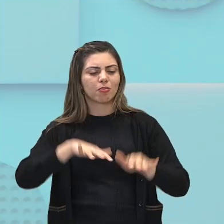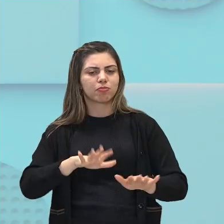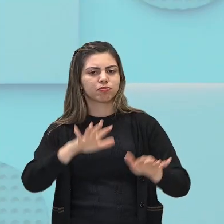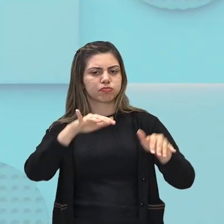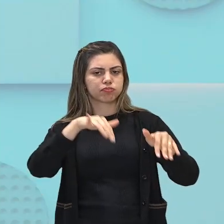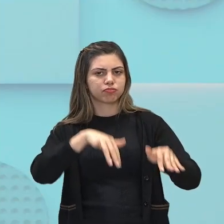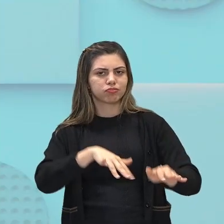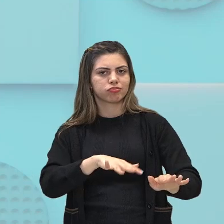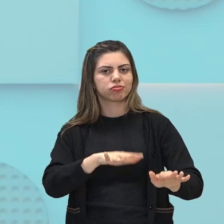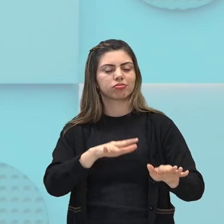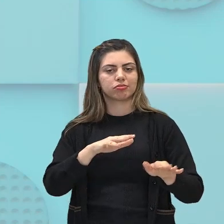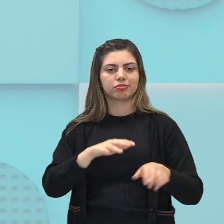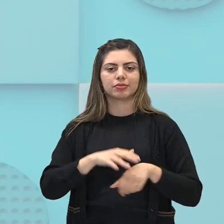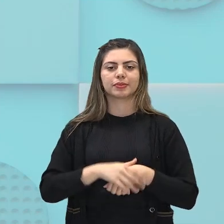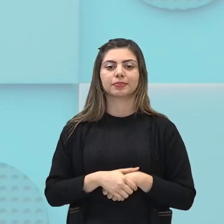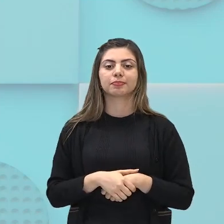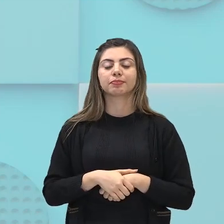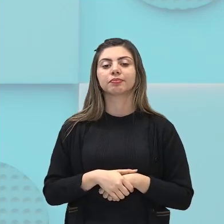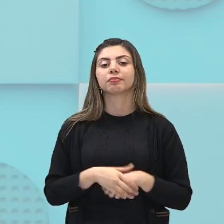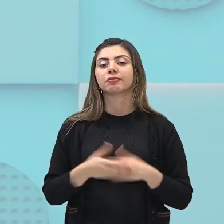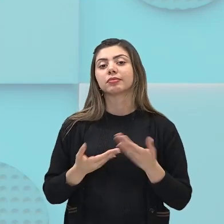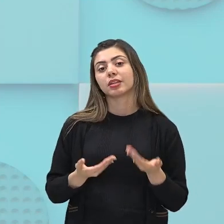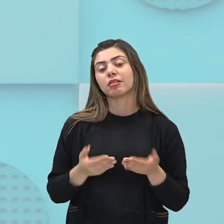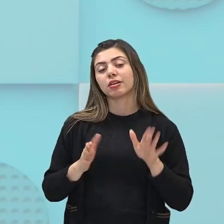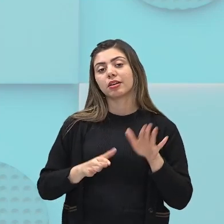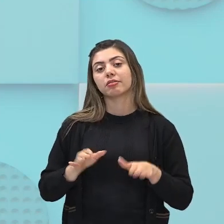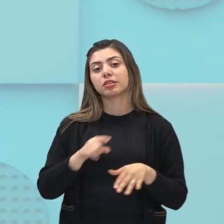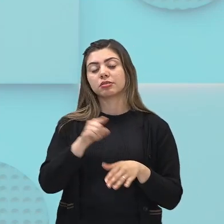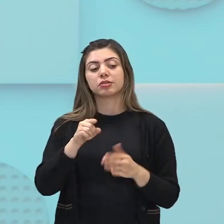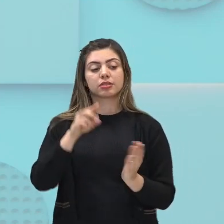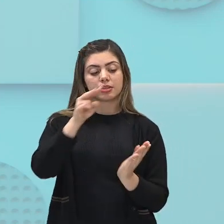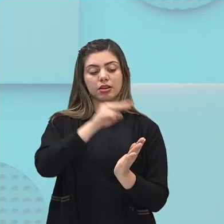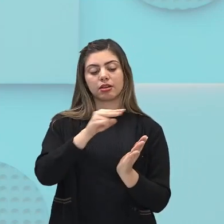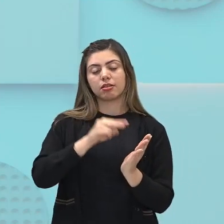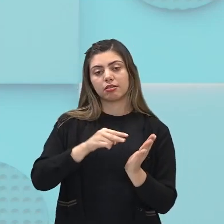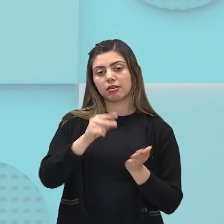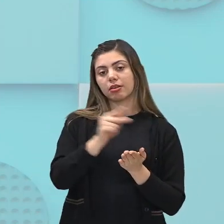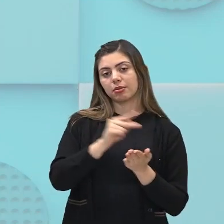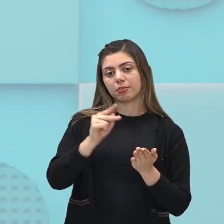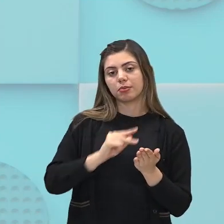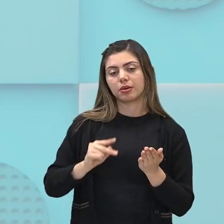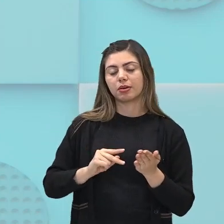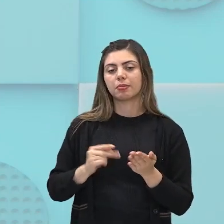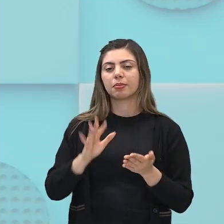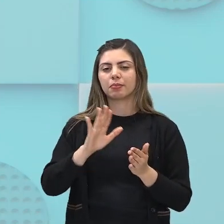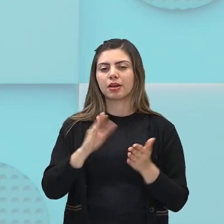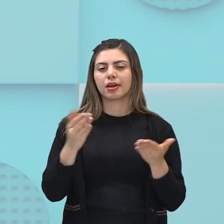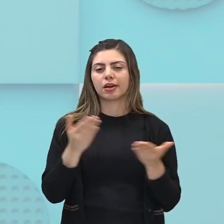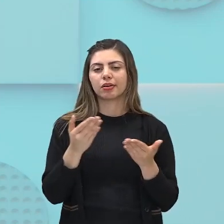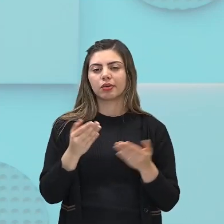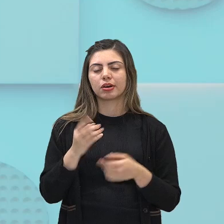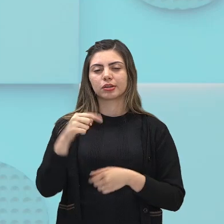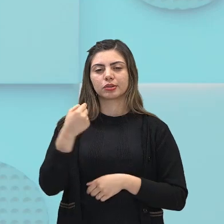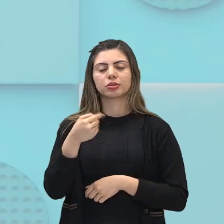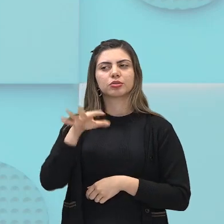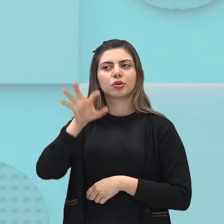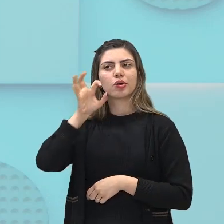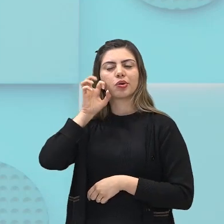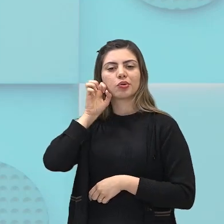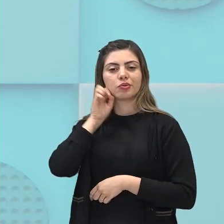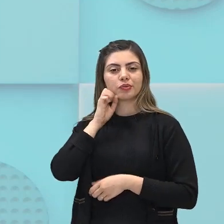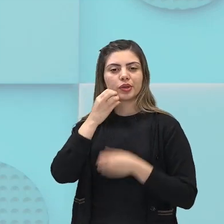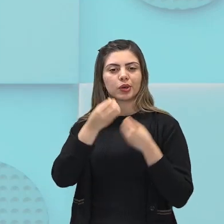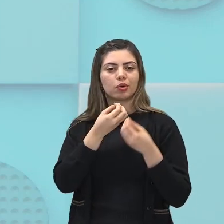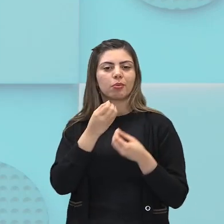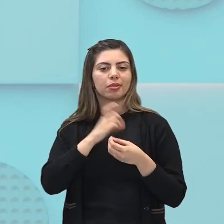som de uma onda. Isso depende muito de como você vai ler o poema. Primeiro, bora dar uma ouvidinha em como funciona o